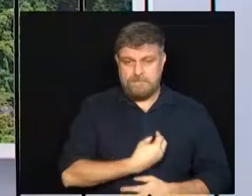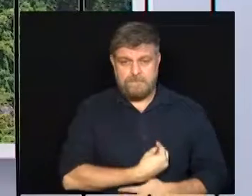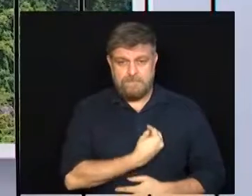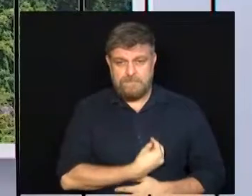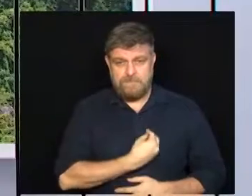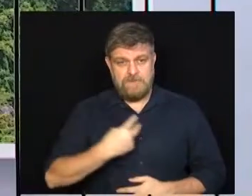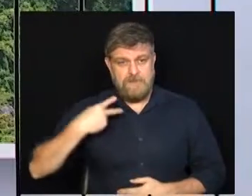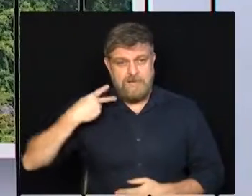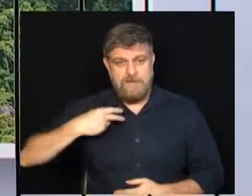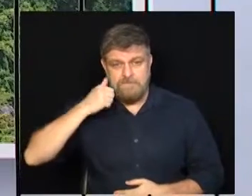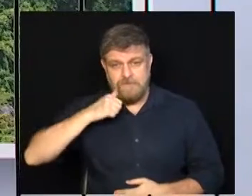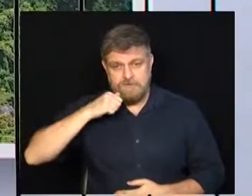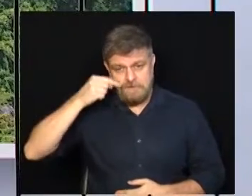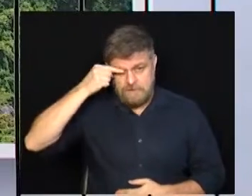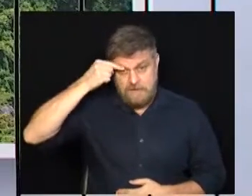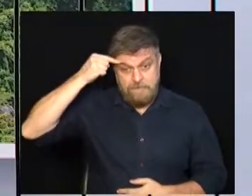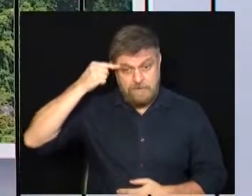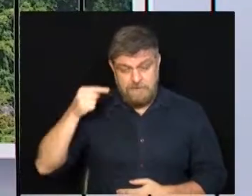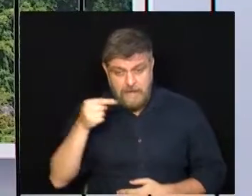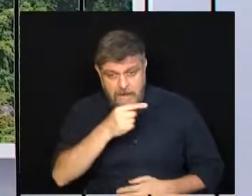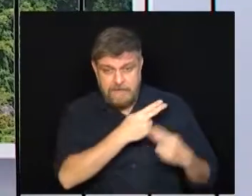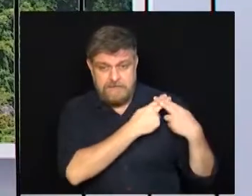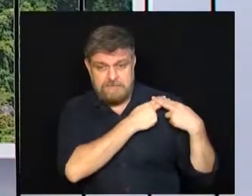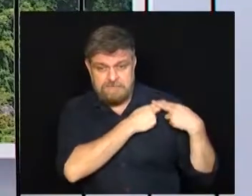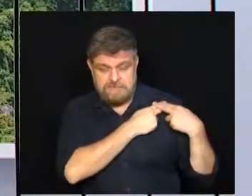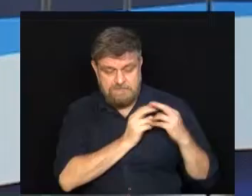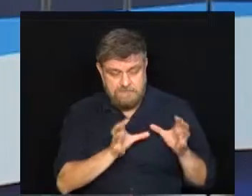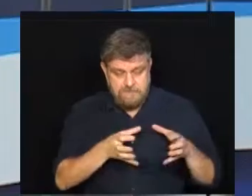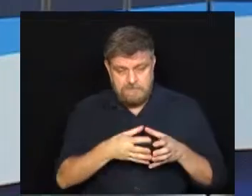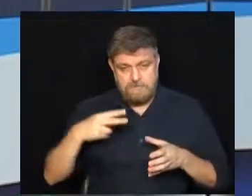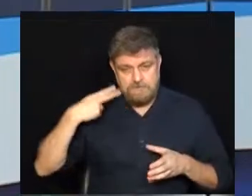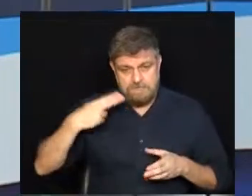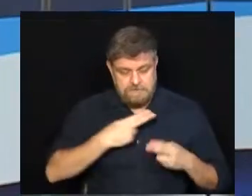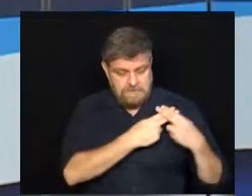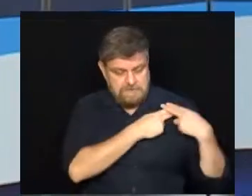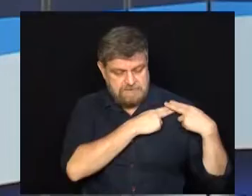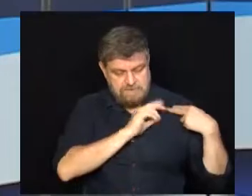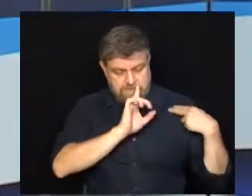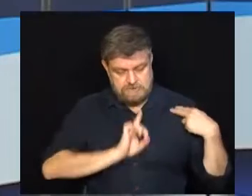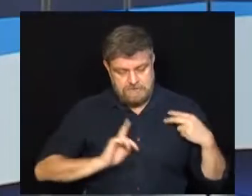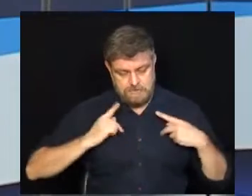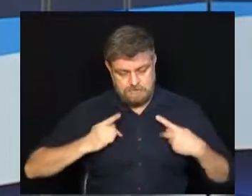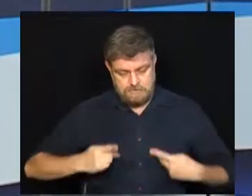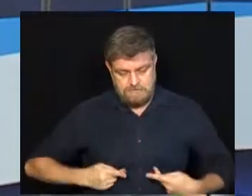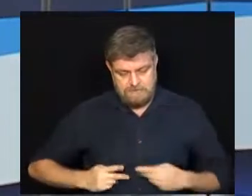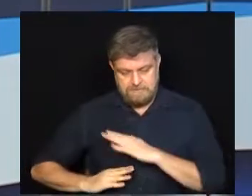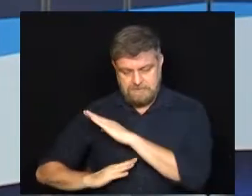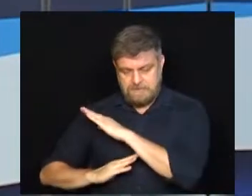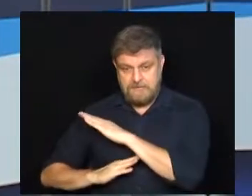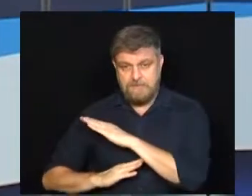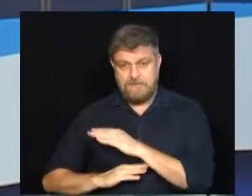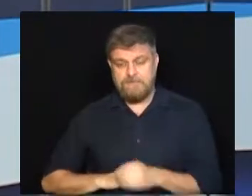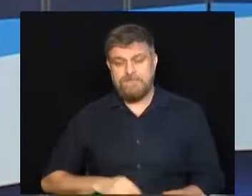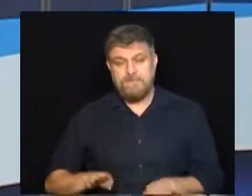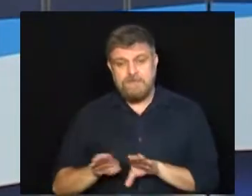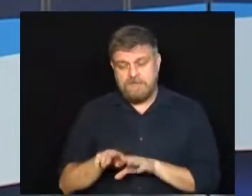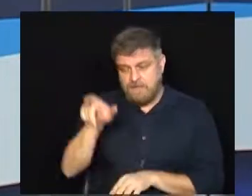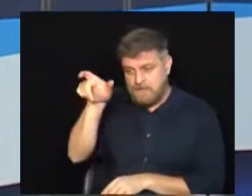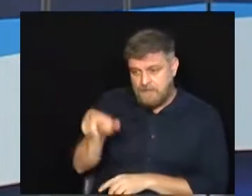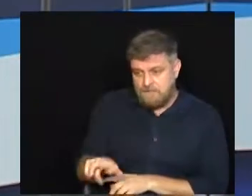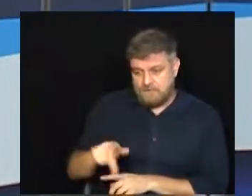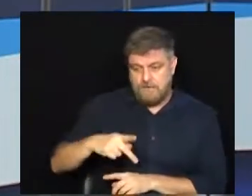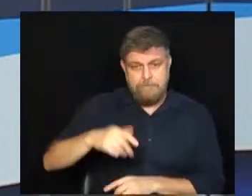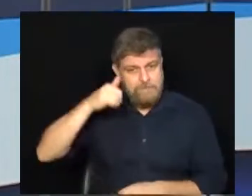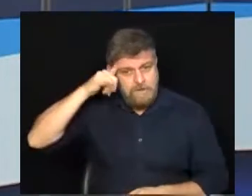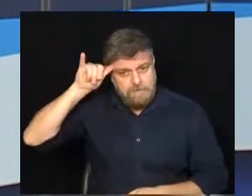Miguel, que é presidente da Comissão dos Direitos Humanos aqui da Câmara Municipal de Campinas, o vereador Paulo Búfalo, que é membro